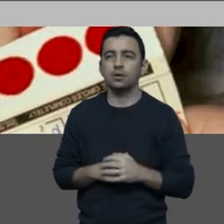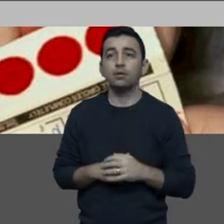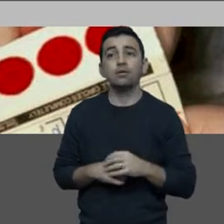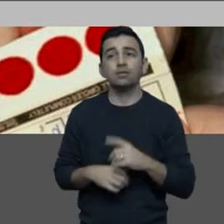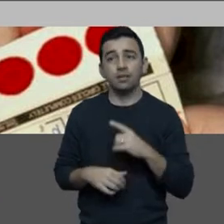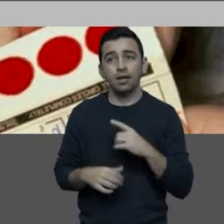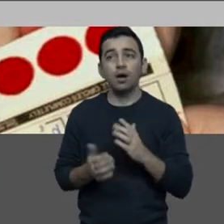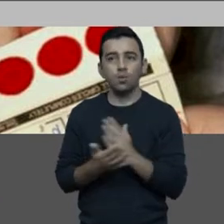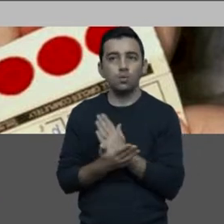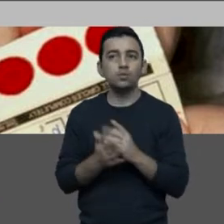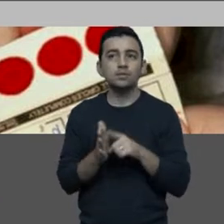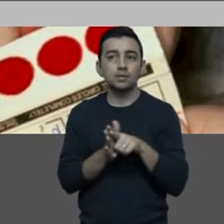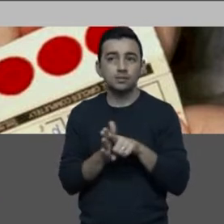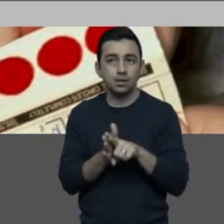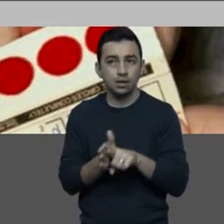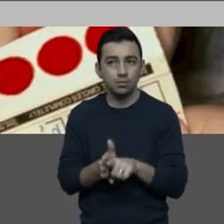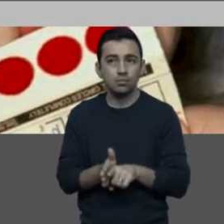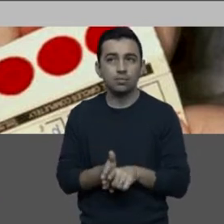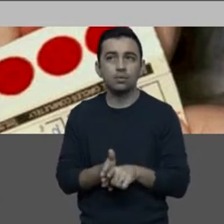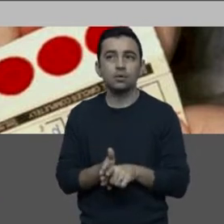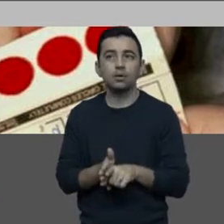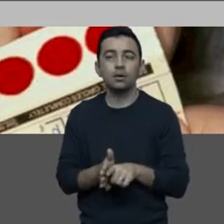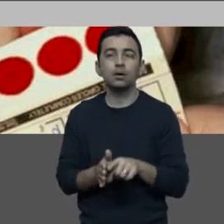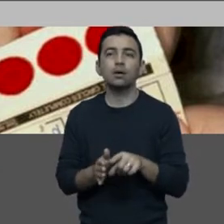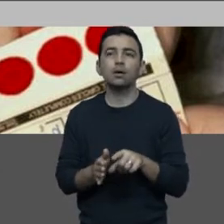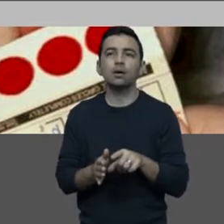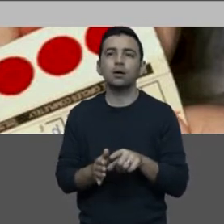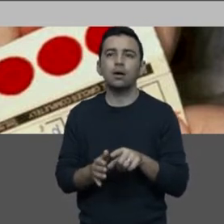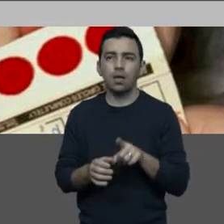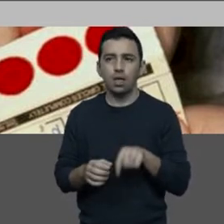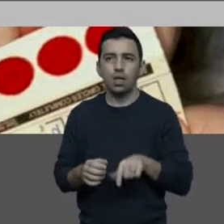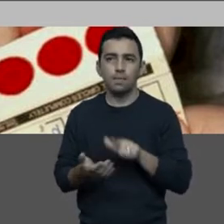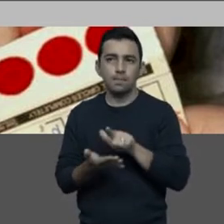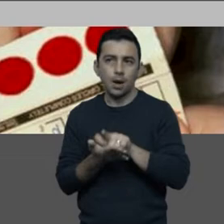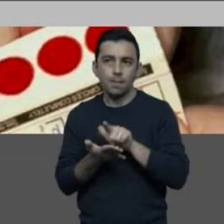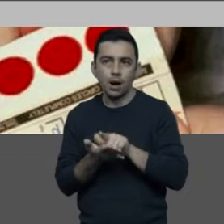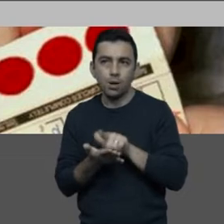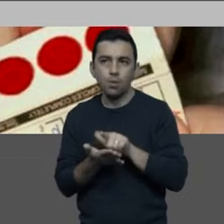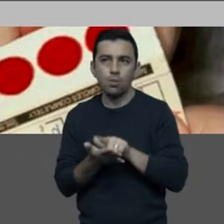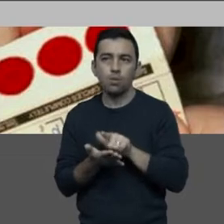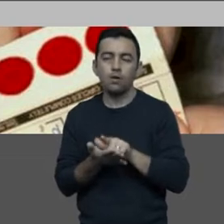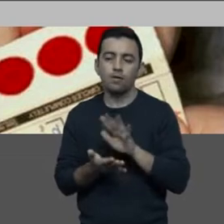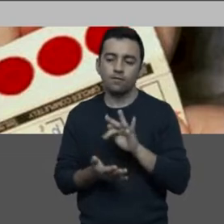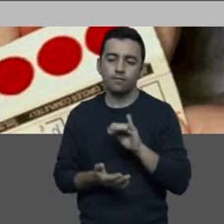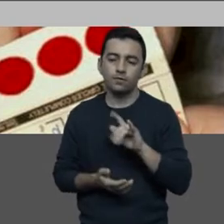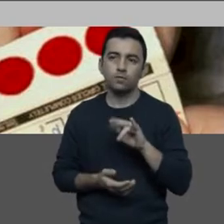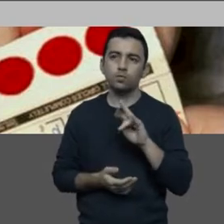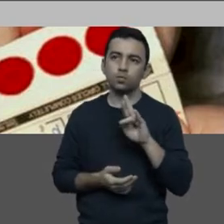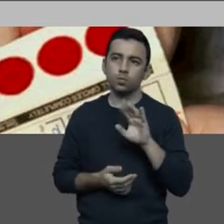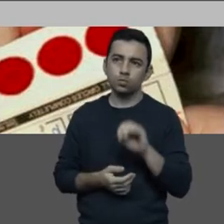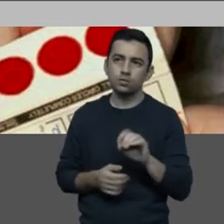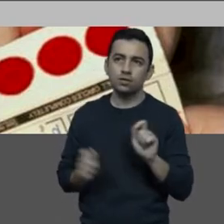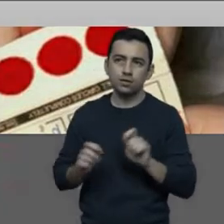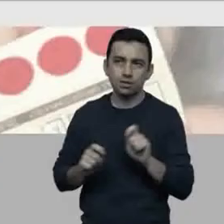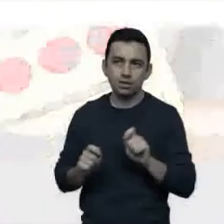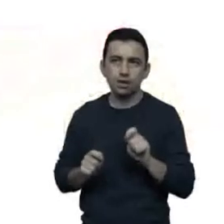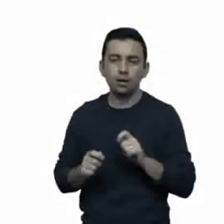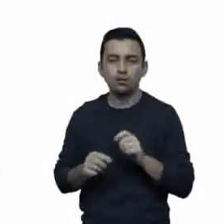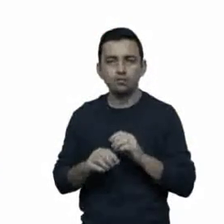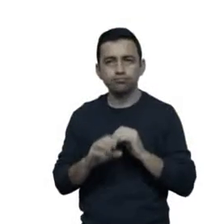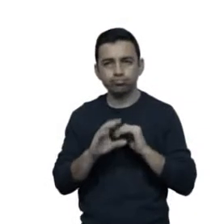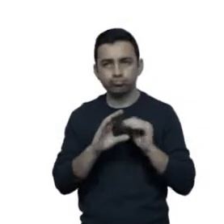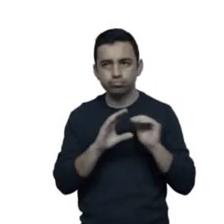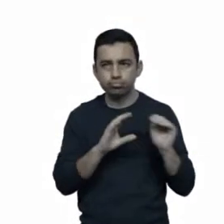o diagnóstico, são exames que são feitos em papel filtro, pode ser mandado para outros locais. Podemos passar?